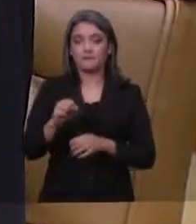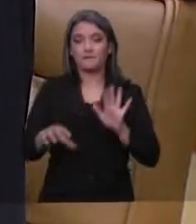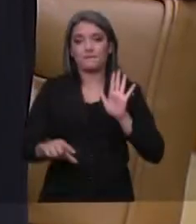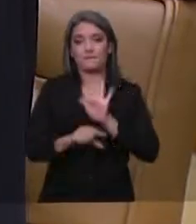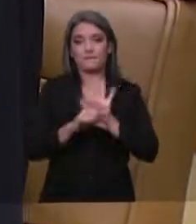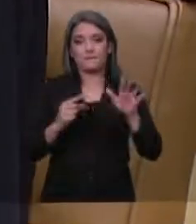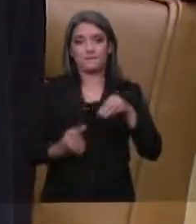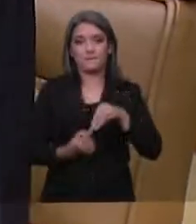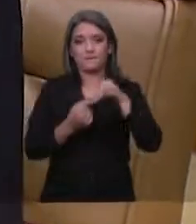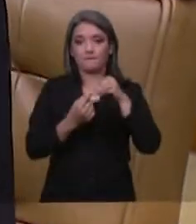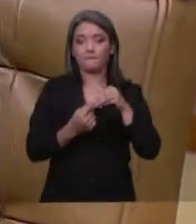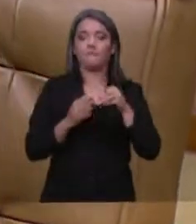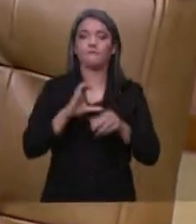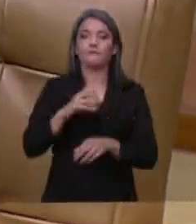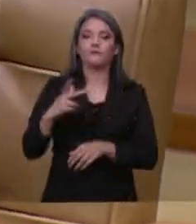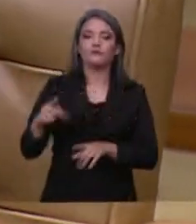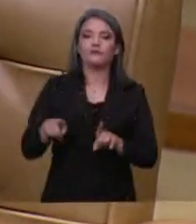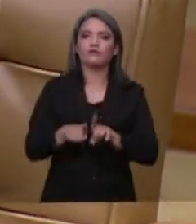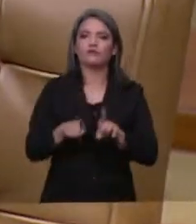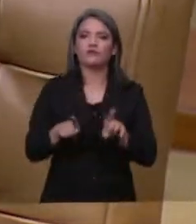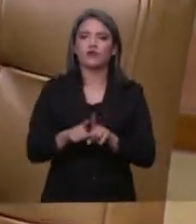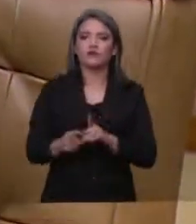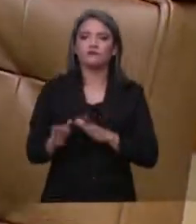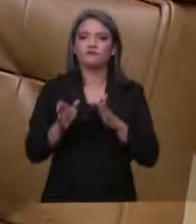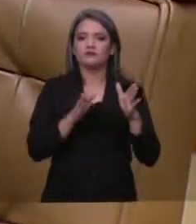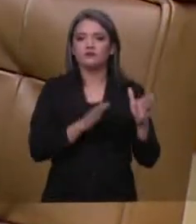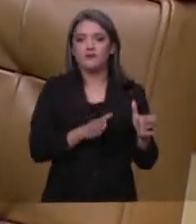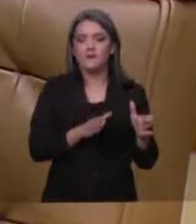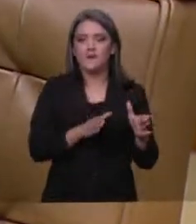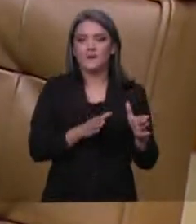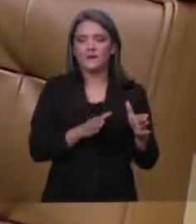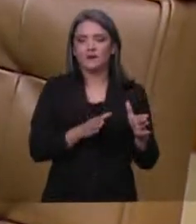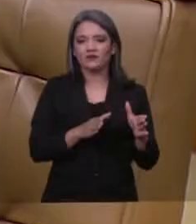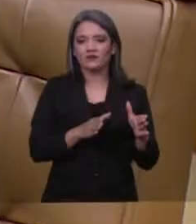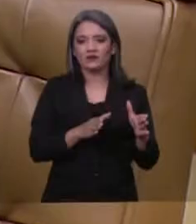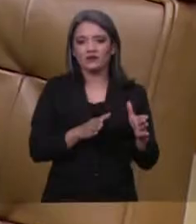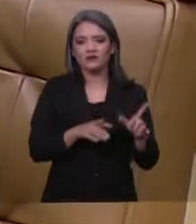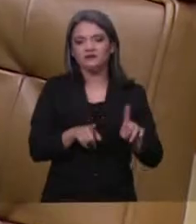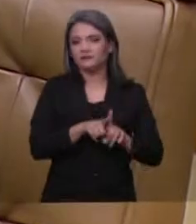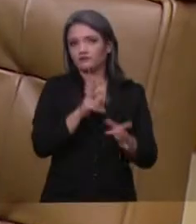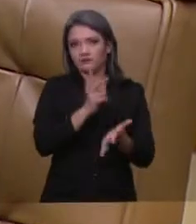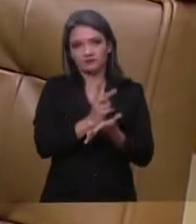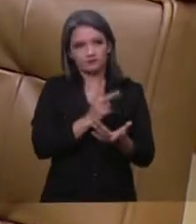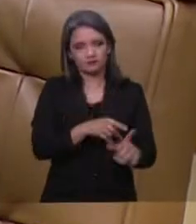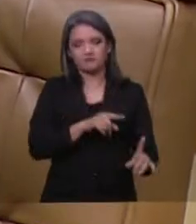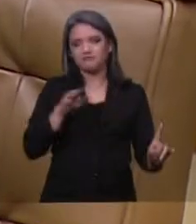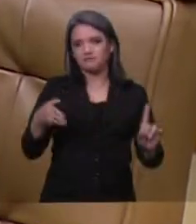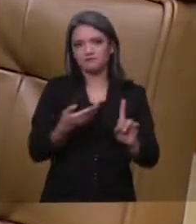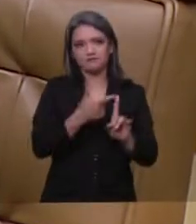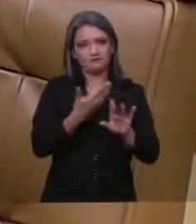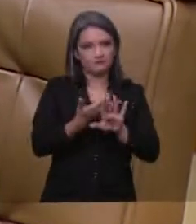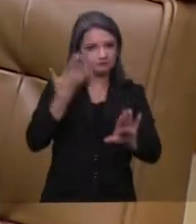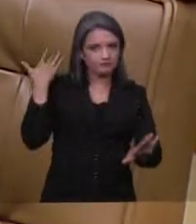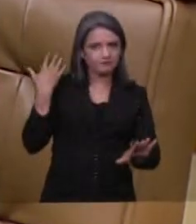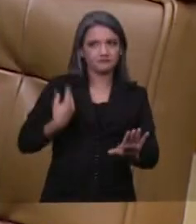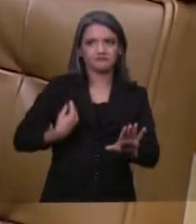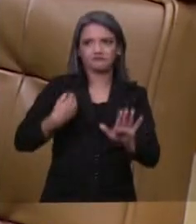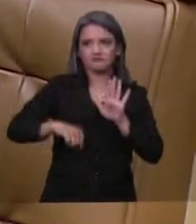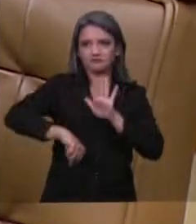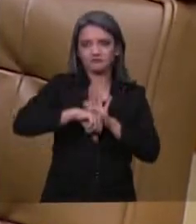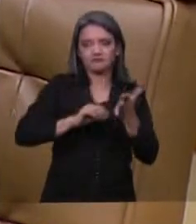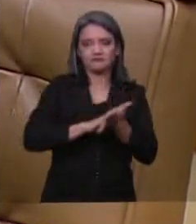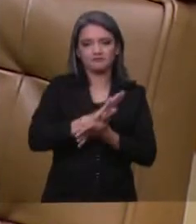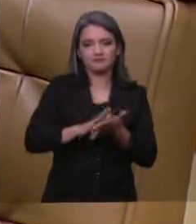Penal, também na primeira fase, observa a mesma linha, o réu não registra antecedentes,